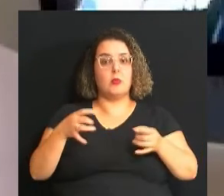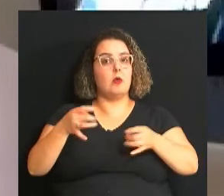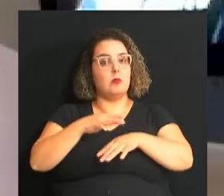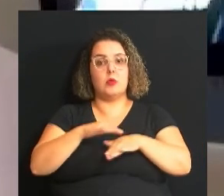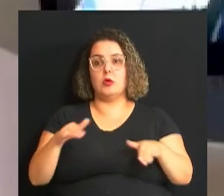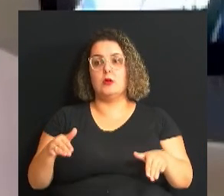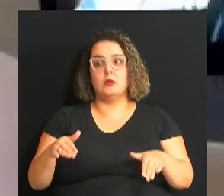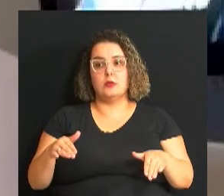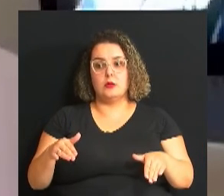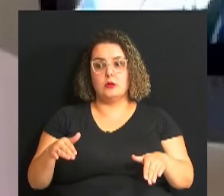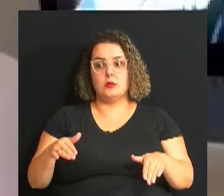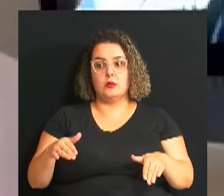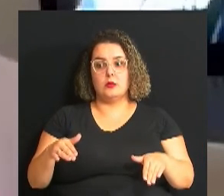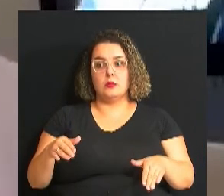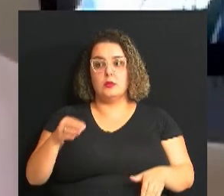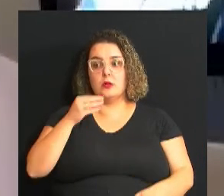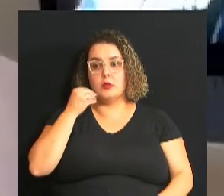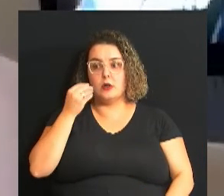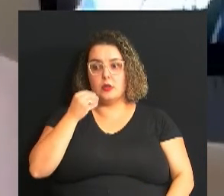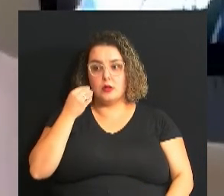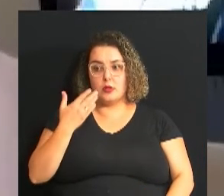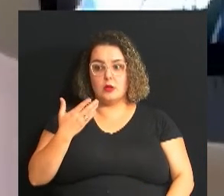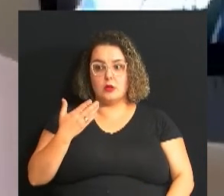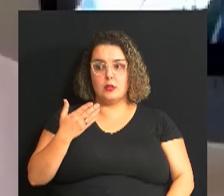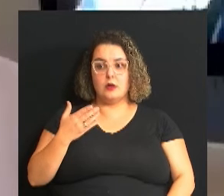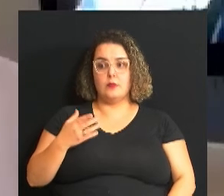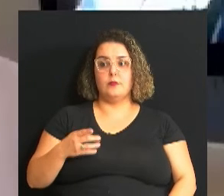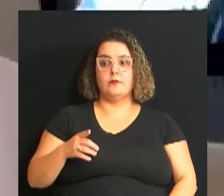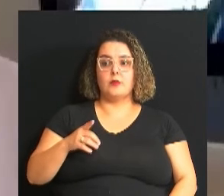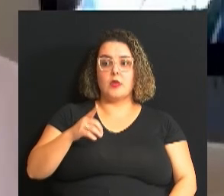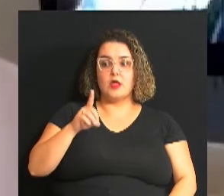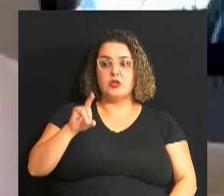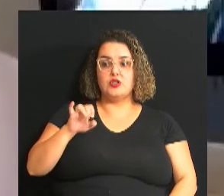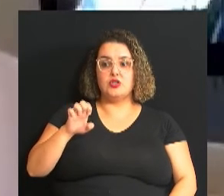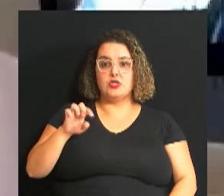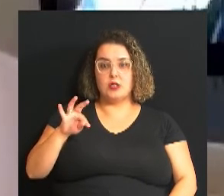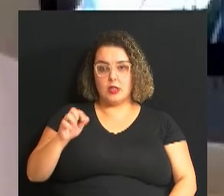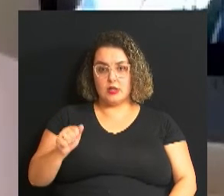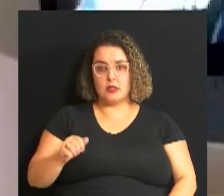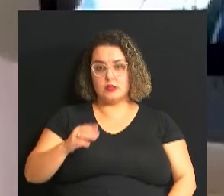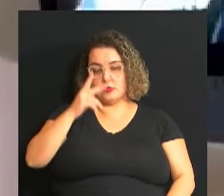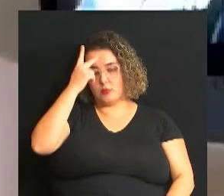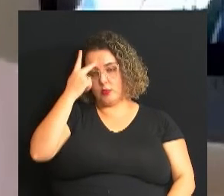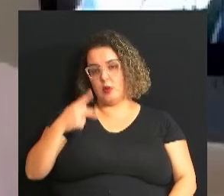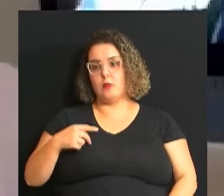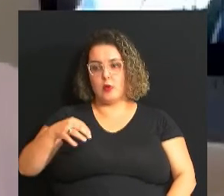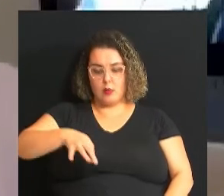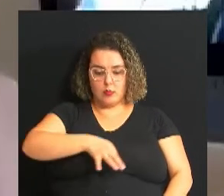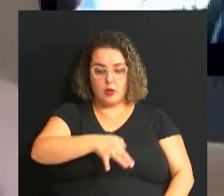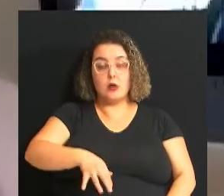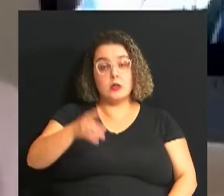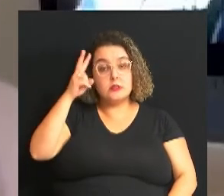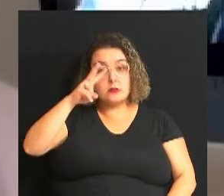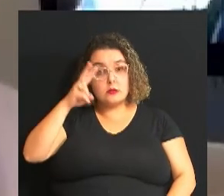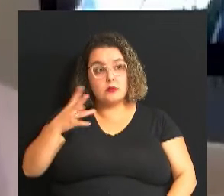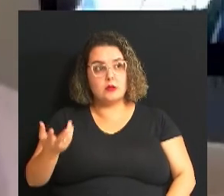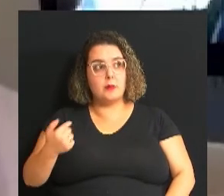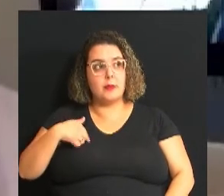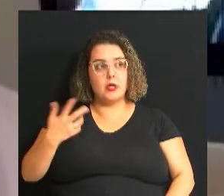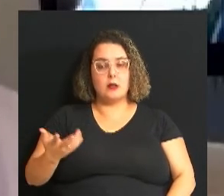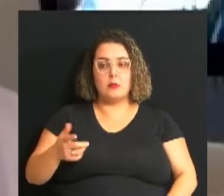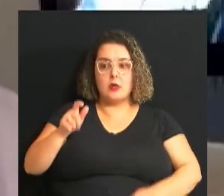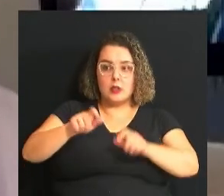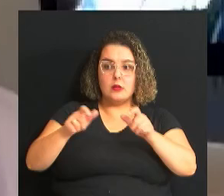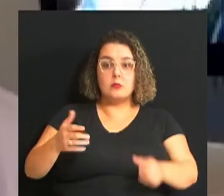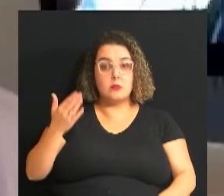que são chamadas dietas enterais, dietas para o intestino. Só porque você falou, eu lembrei disso para as pessoas